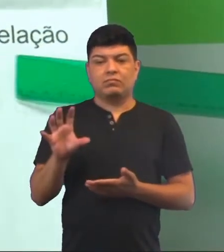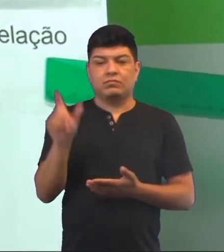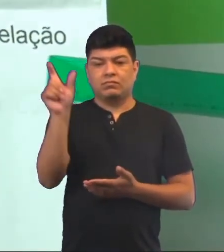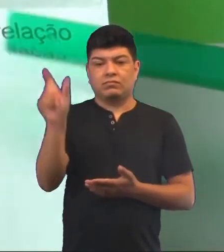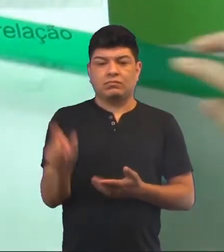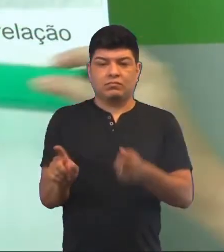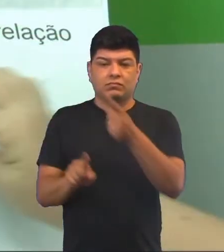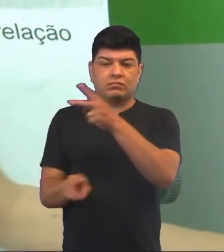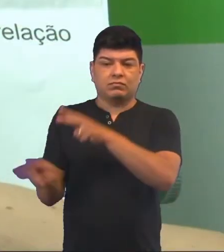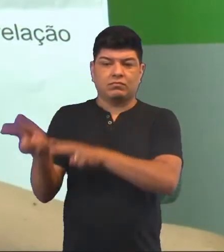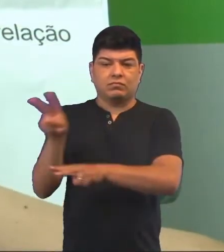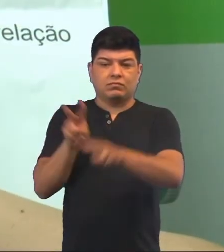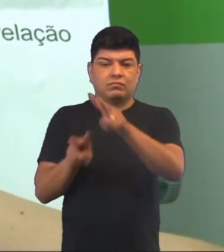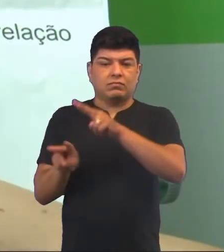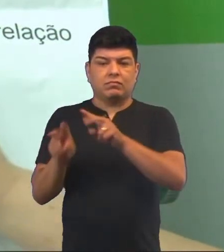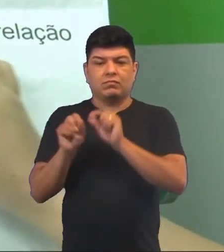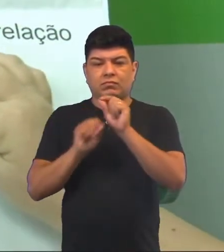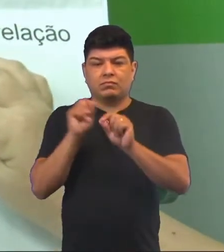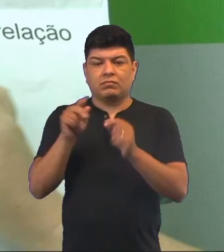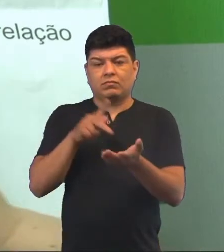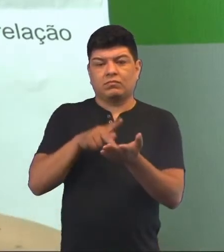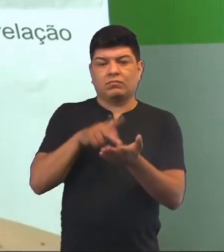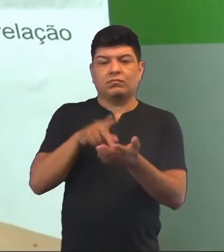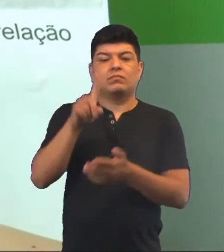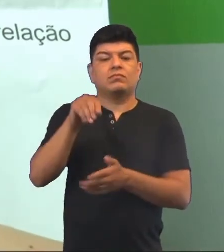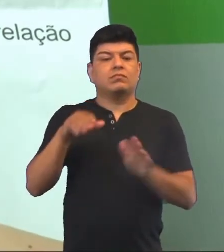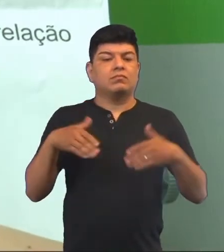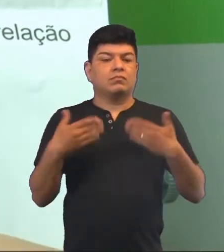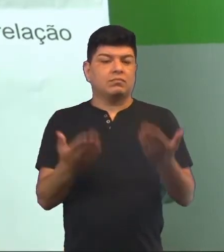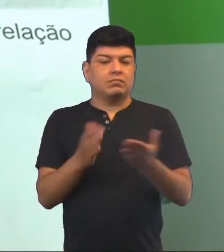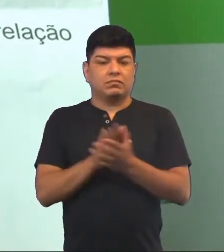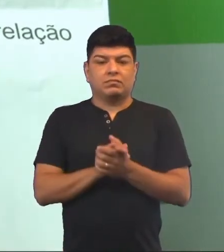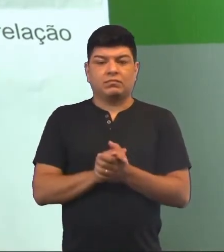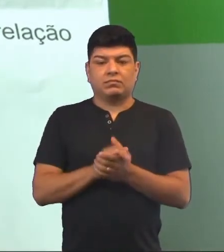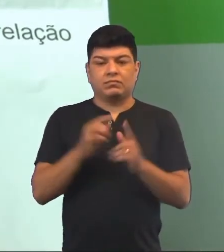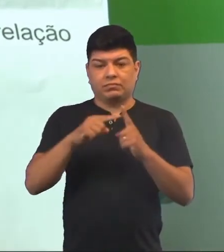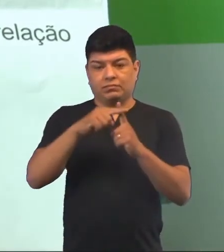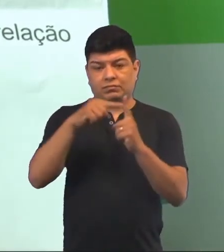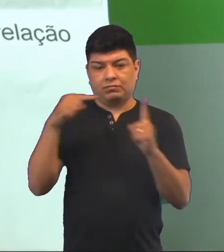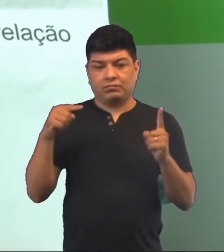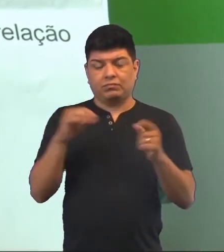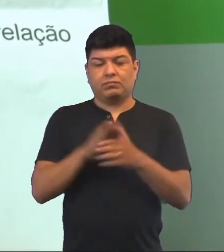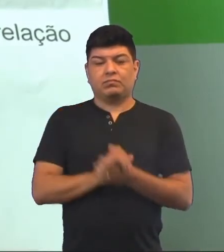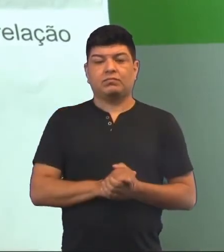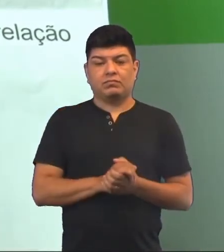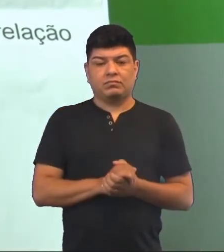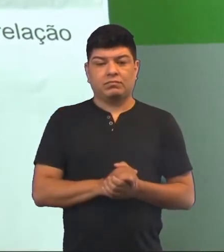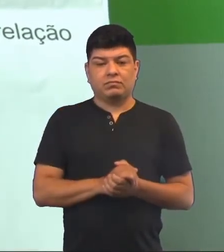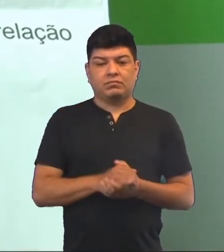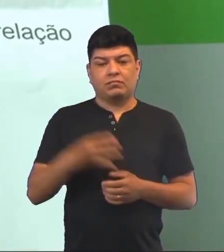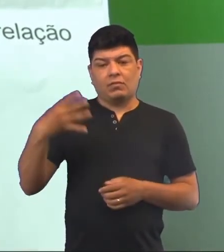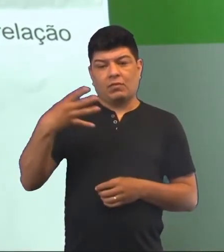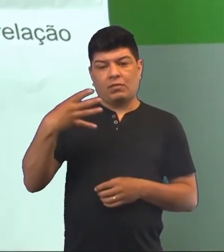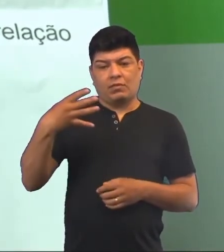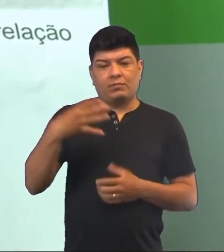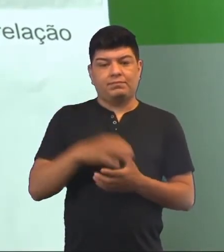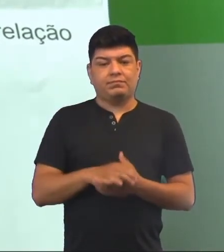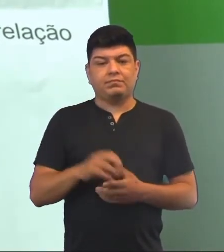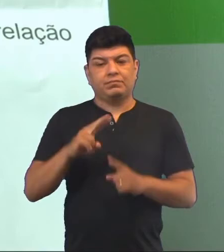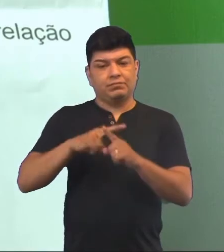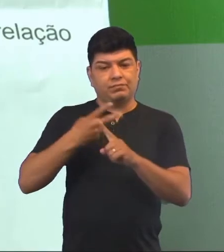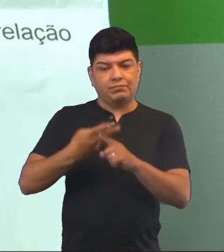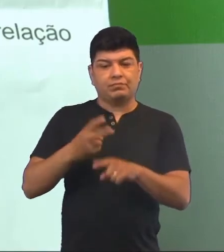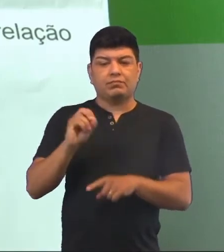catavento reduzido em relação ao original vai ser a metade, a quarta parte,